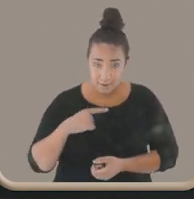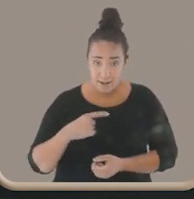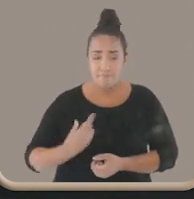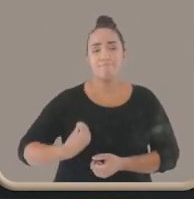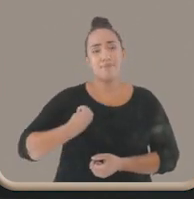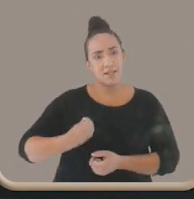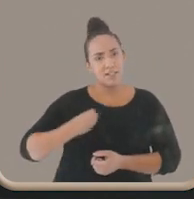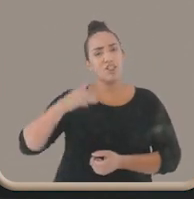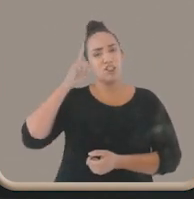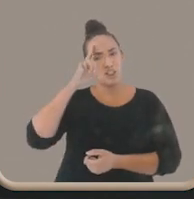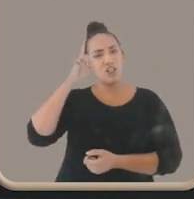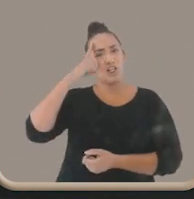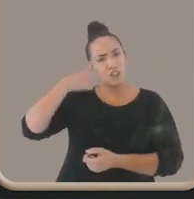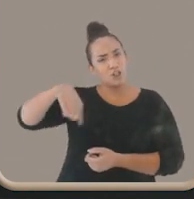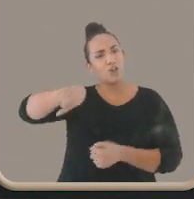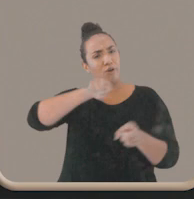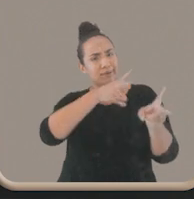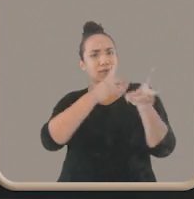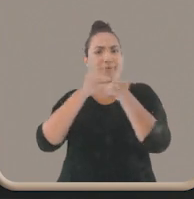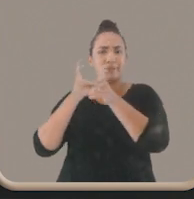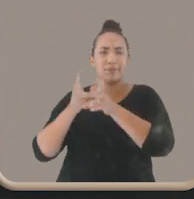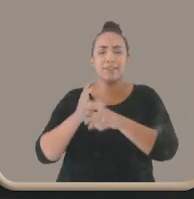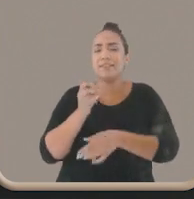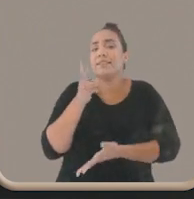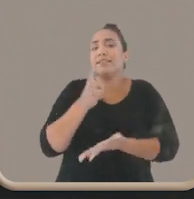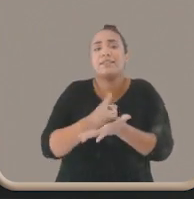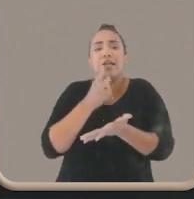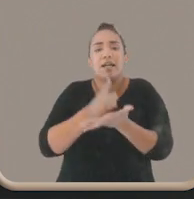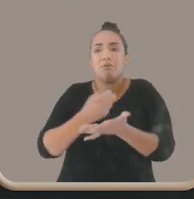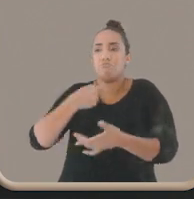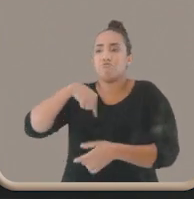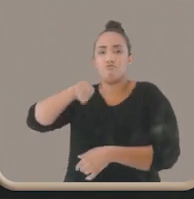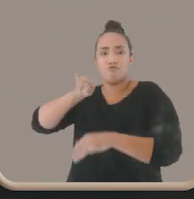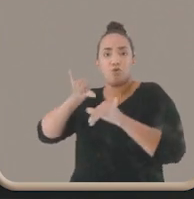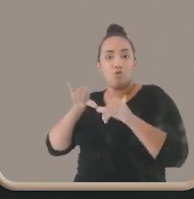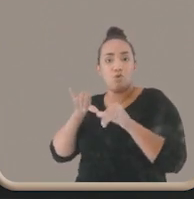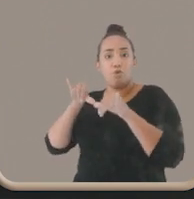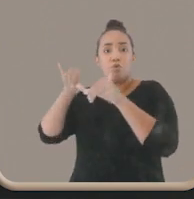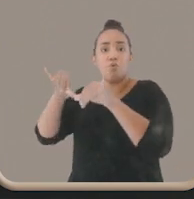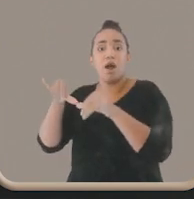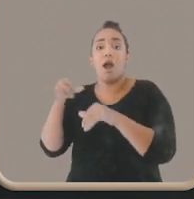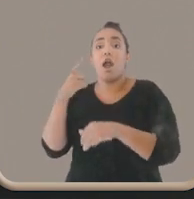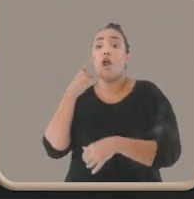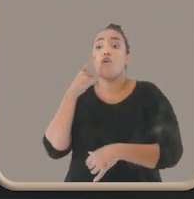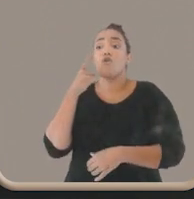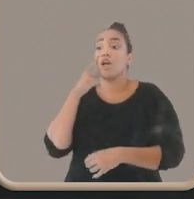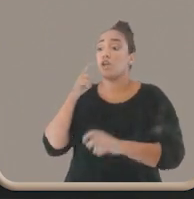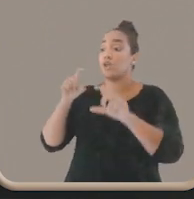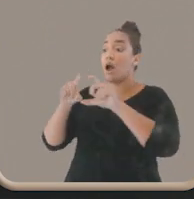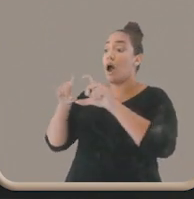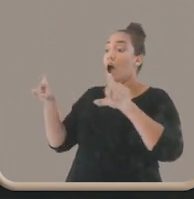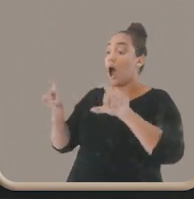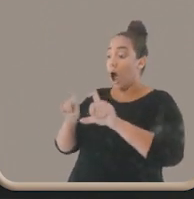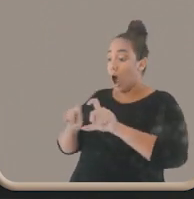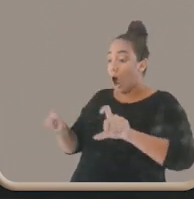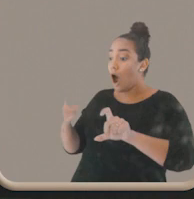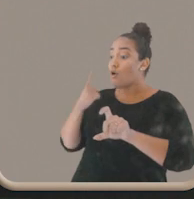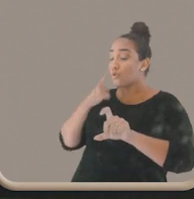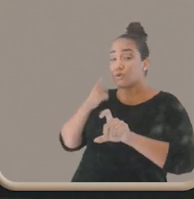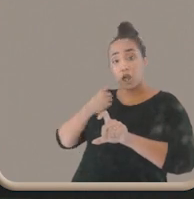dia a dia. Todas as vezes que vamos ao supermercado, por exemplo, e vemos os preços dos alimentos nas